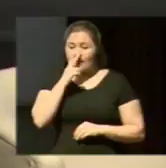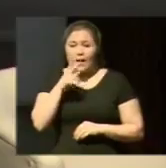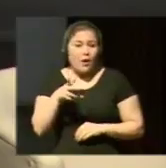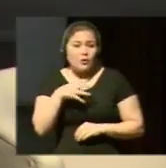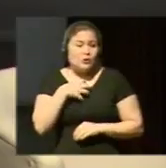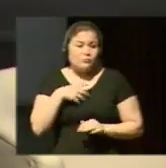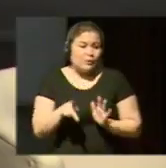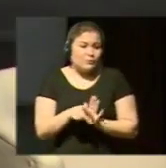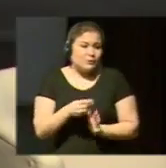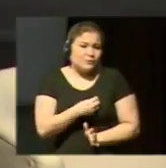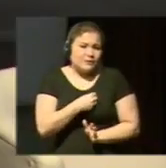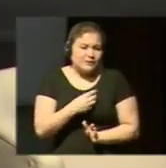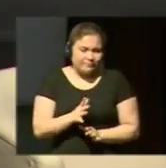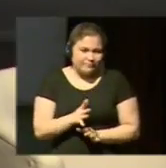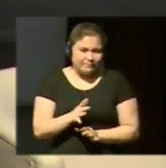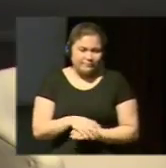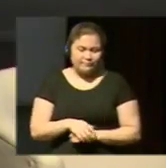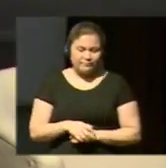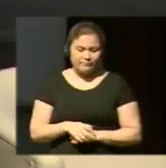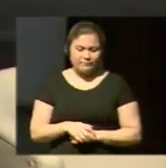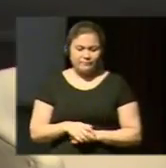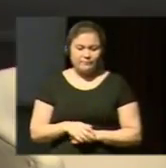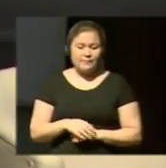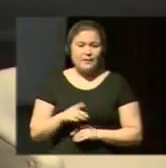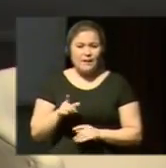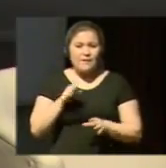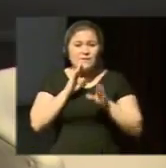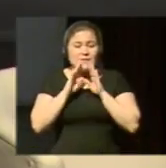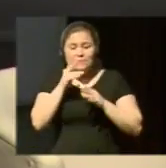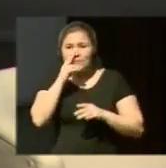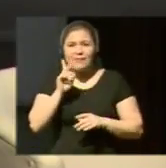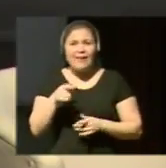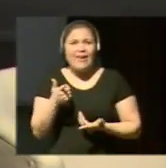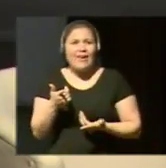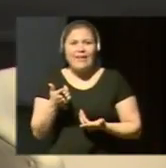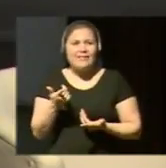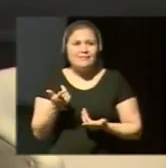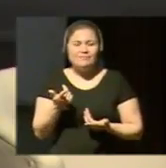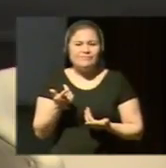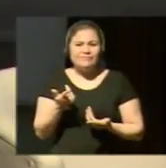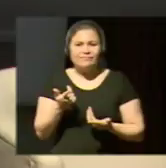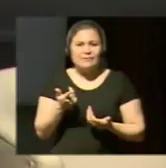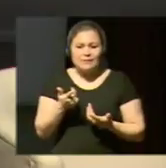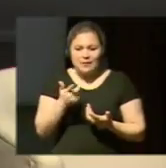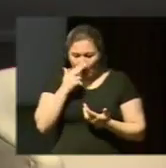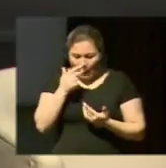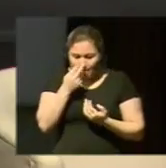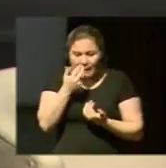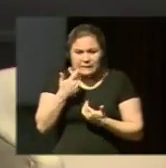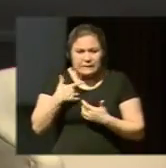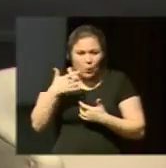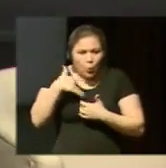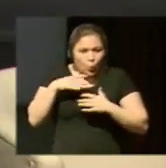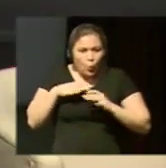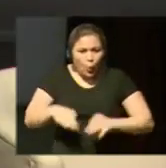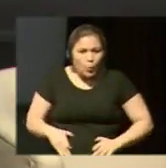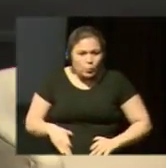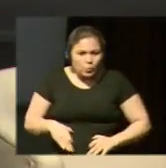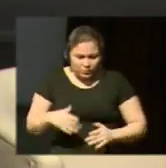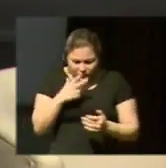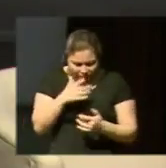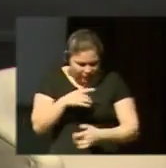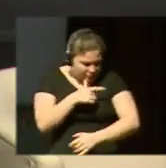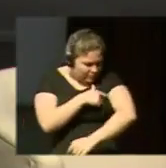vida. Smartphone e Facebook é uma parte, um membro do corpo deles, para manter contato com a família